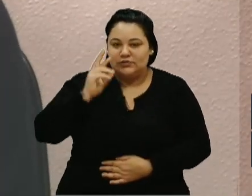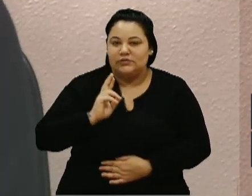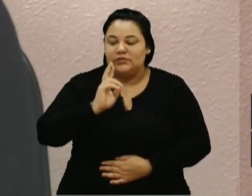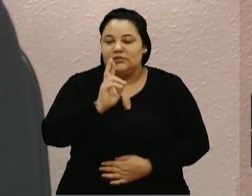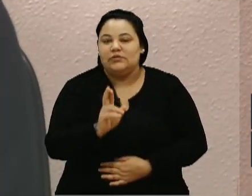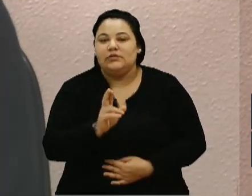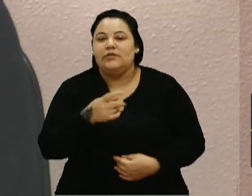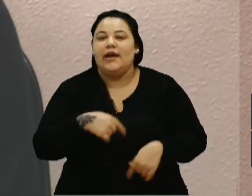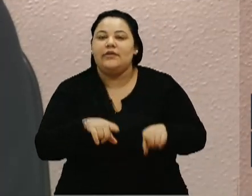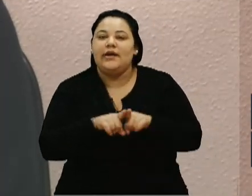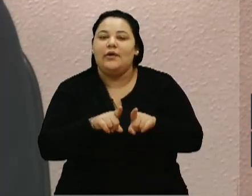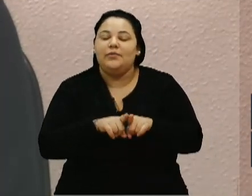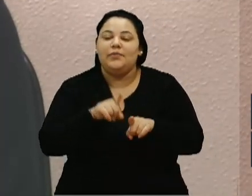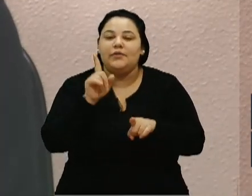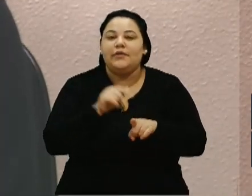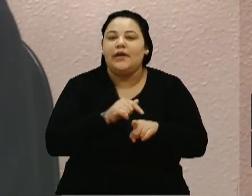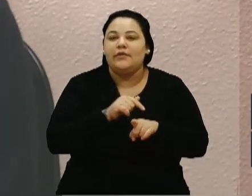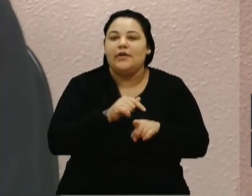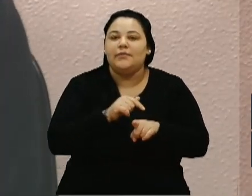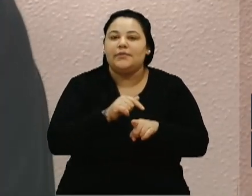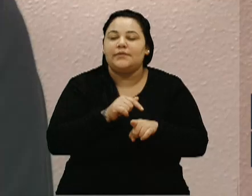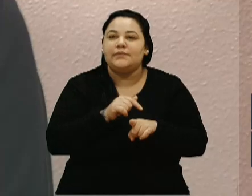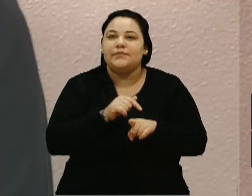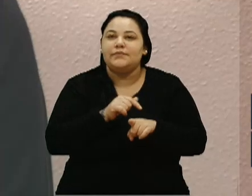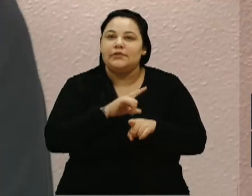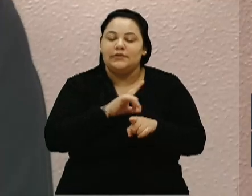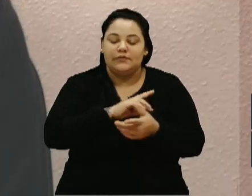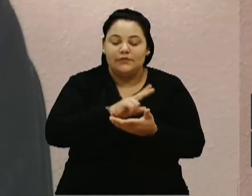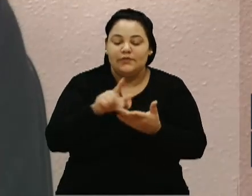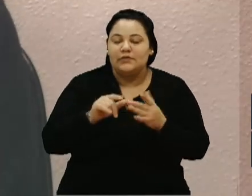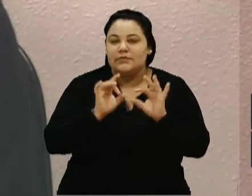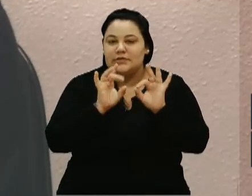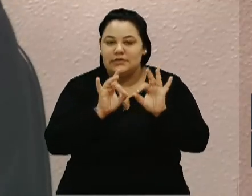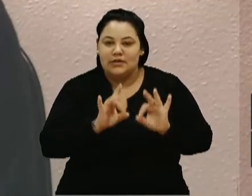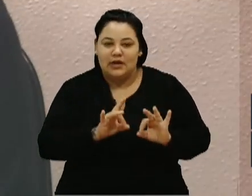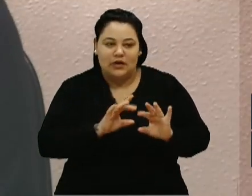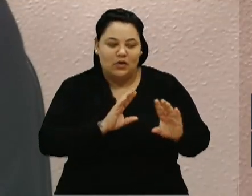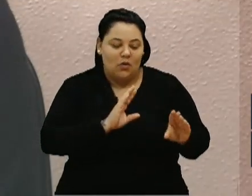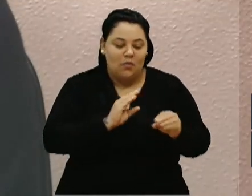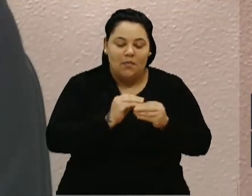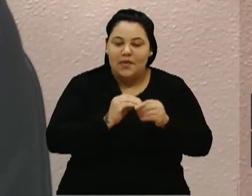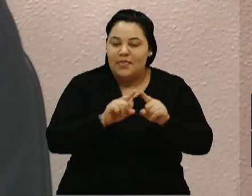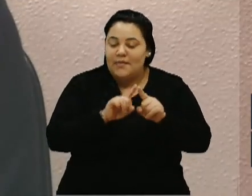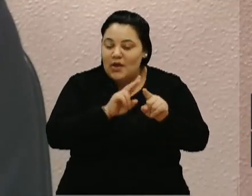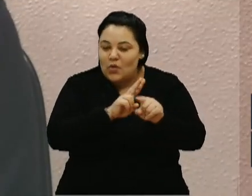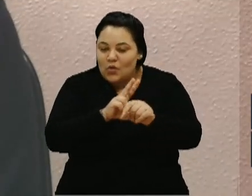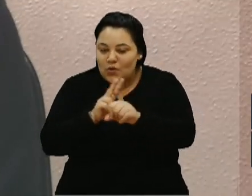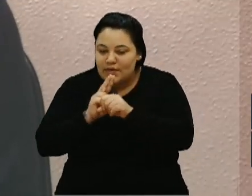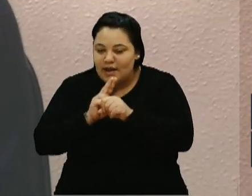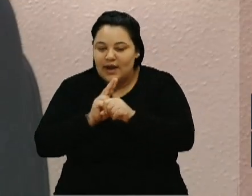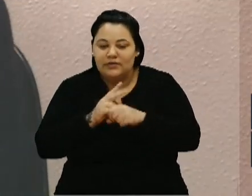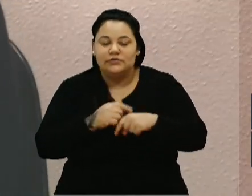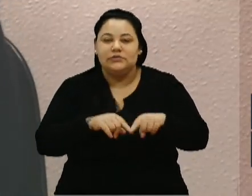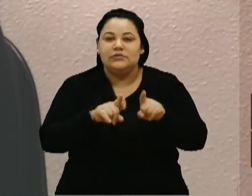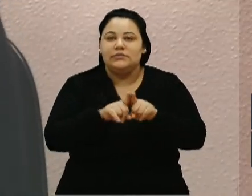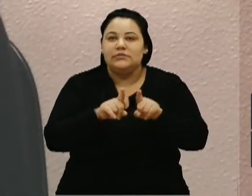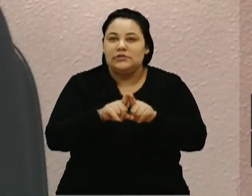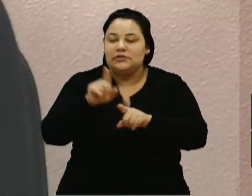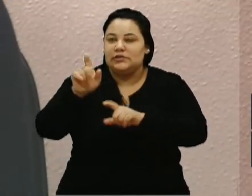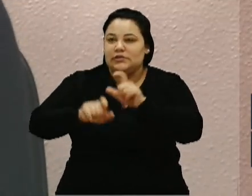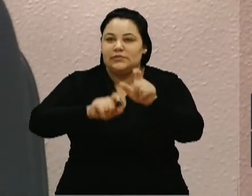representada, mas nós temos diversas outras especialidades que se somam no cuidado dos